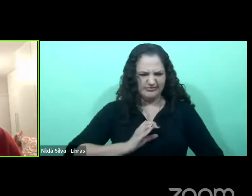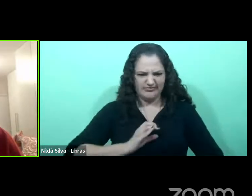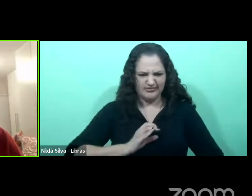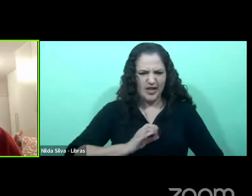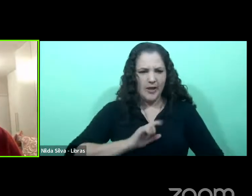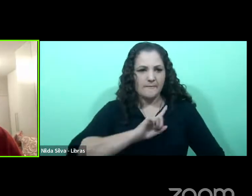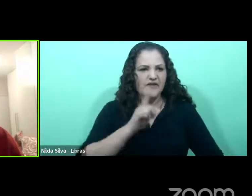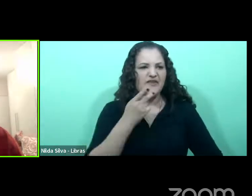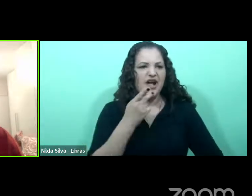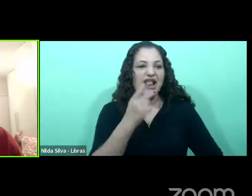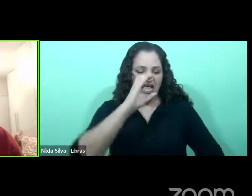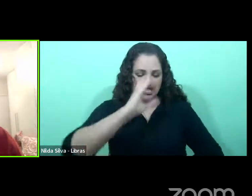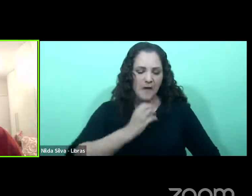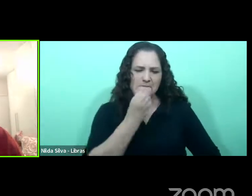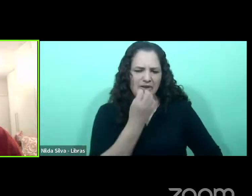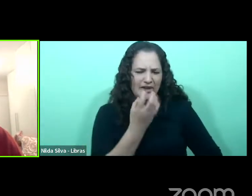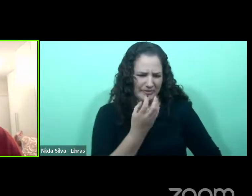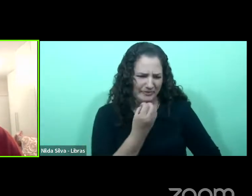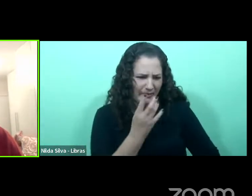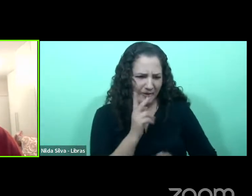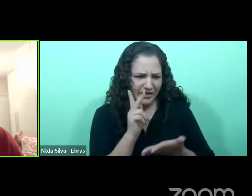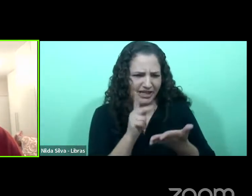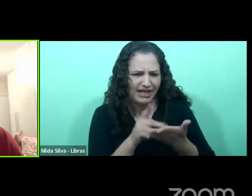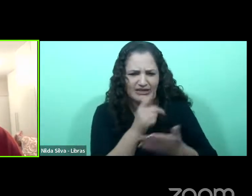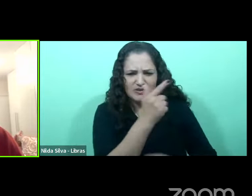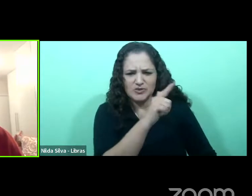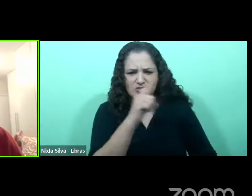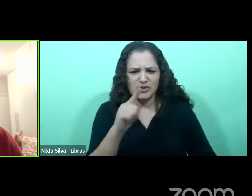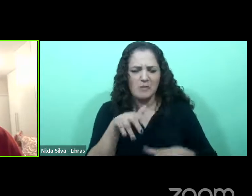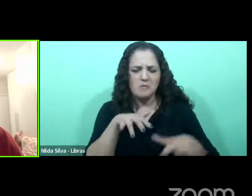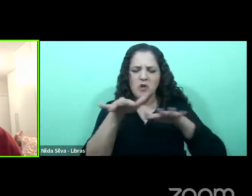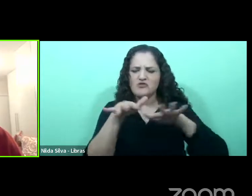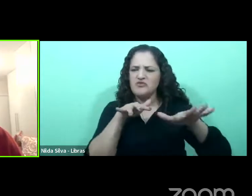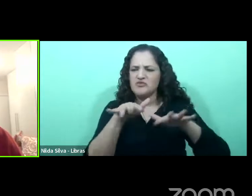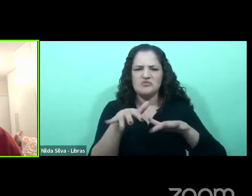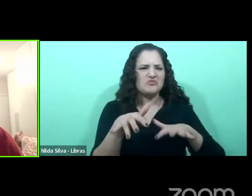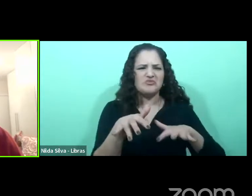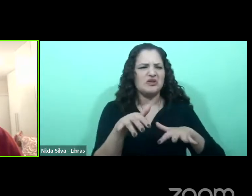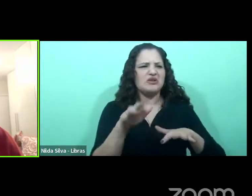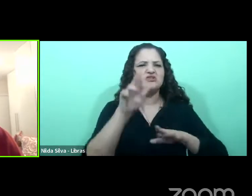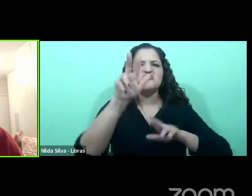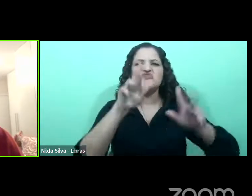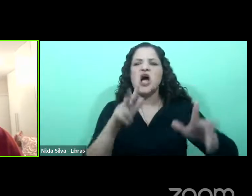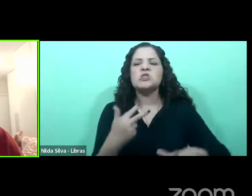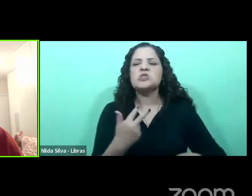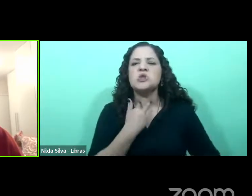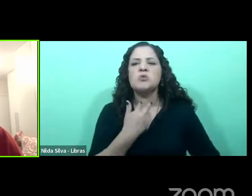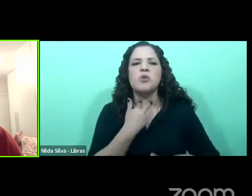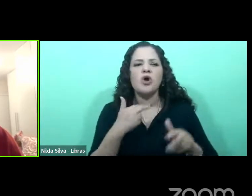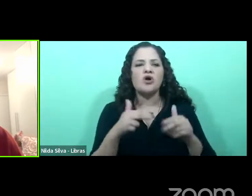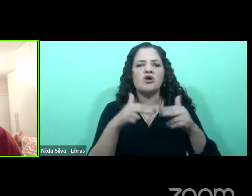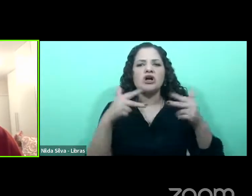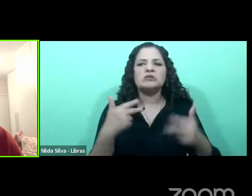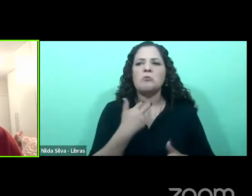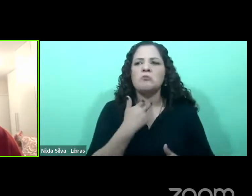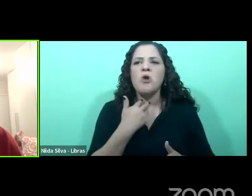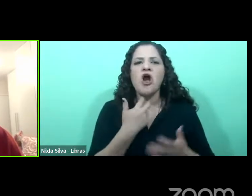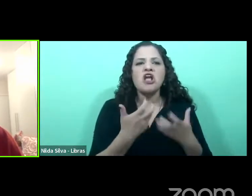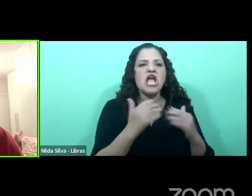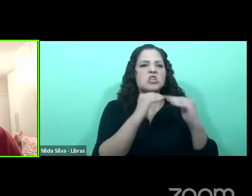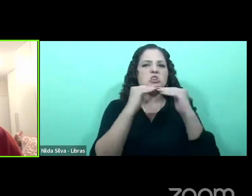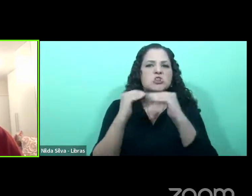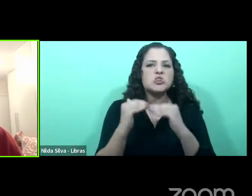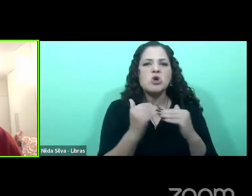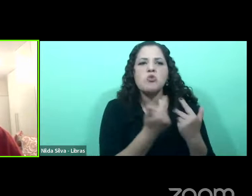tem. Eu sou contra esse movimento higienista de eliminação das diferenças e das diversidades. Eu não gosto